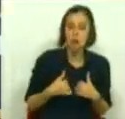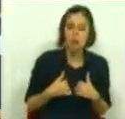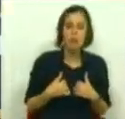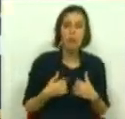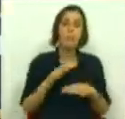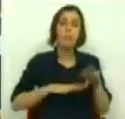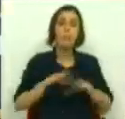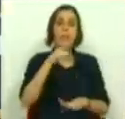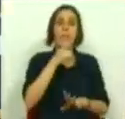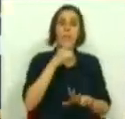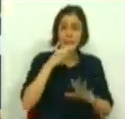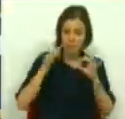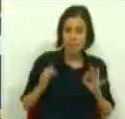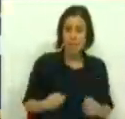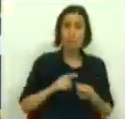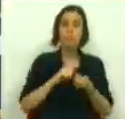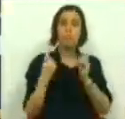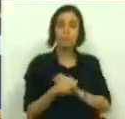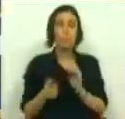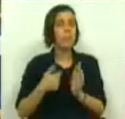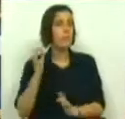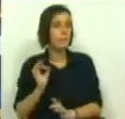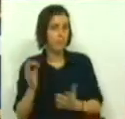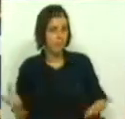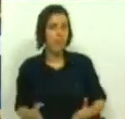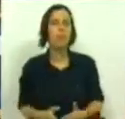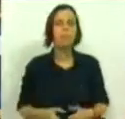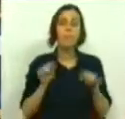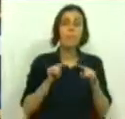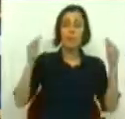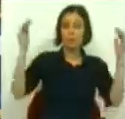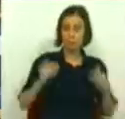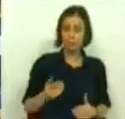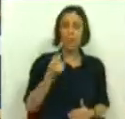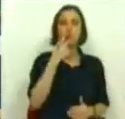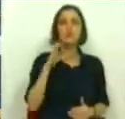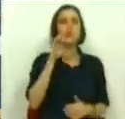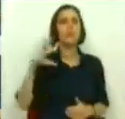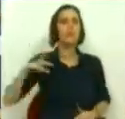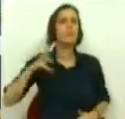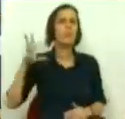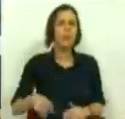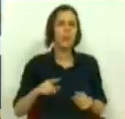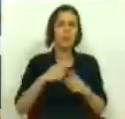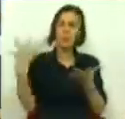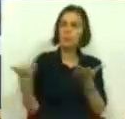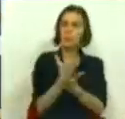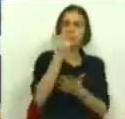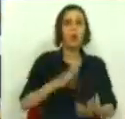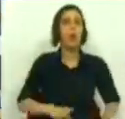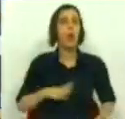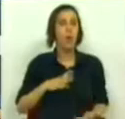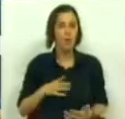que estamos a tomar as medidas certas e as reformas necessárias? E esta descida dos juros portugueses, para além da recuperação